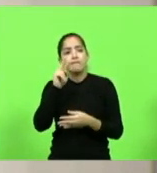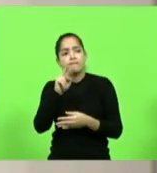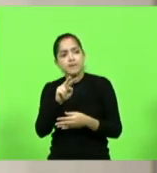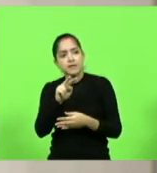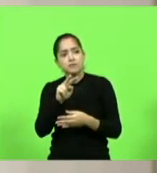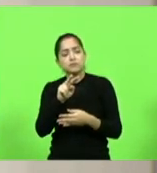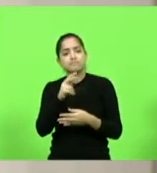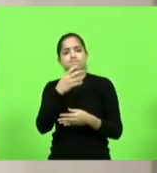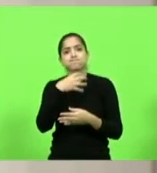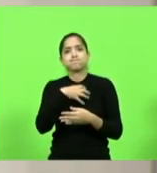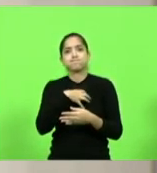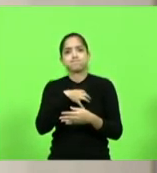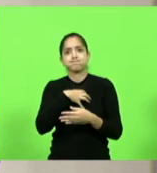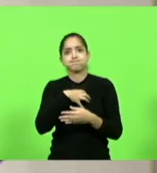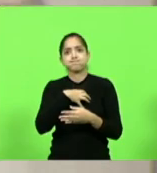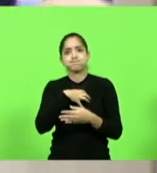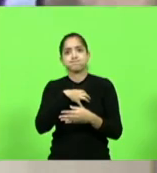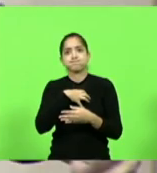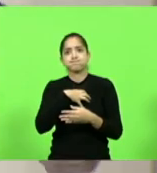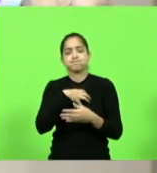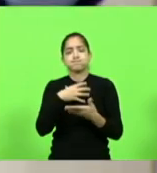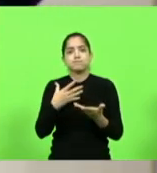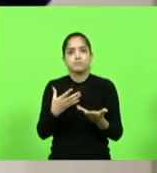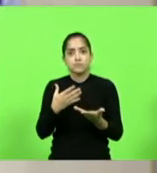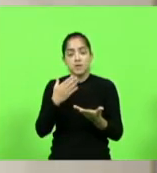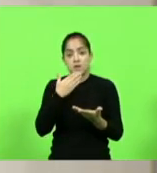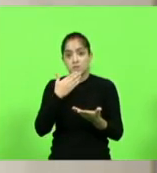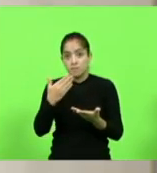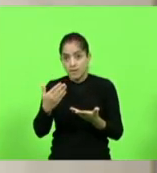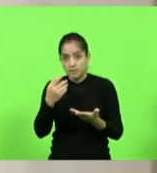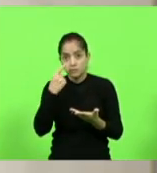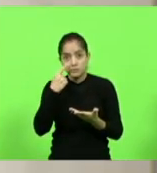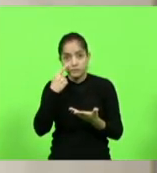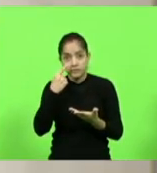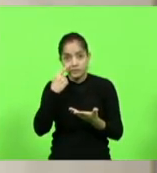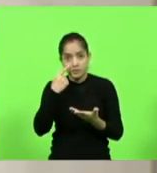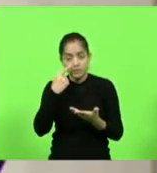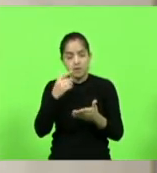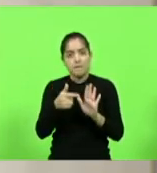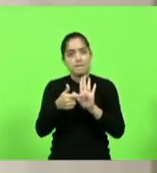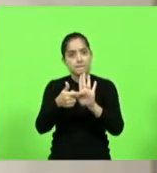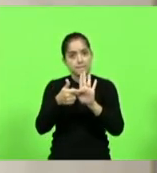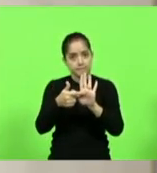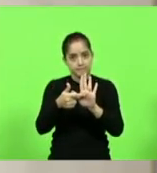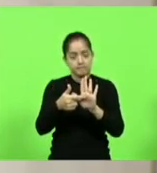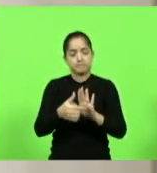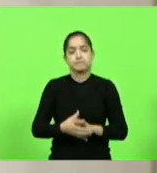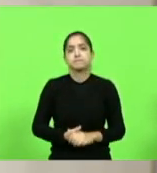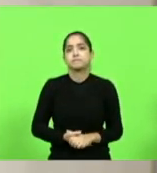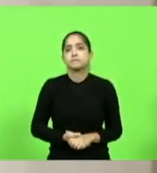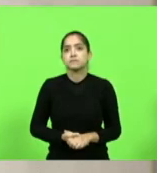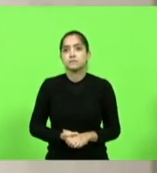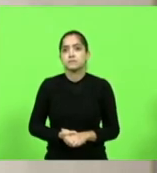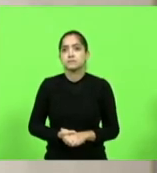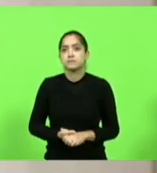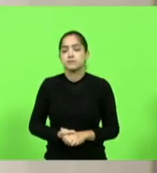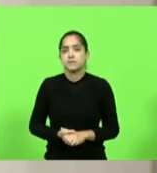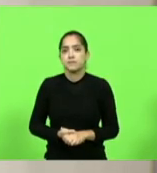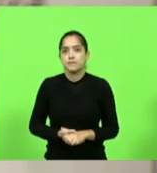fiquei inconformado. E eu peço que coloquem o trecho ali para vocês ficarem da mesma forma que eu fiquei.